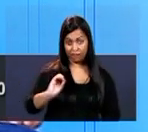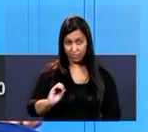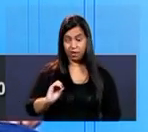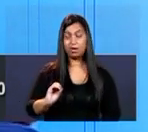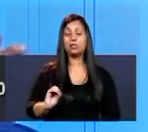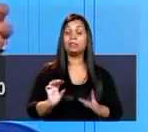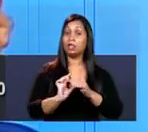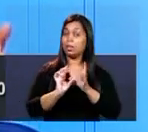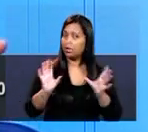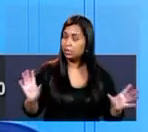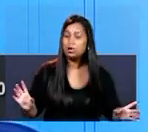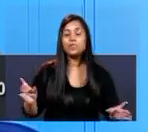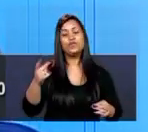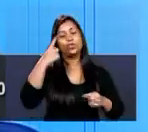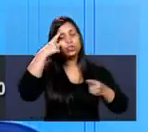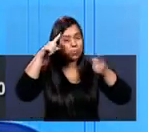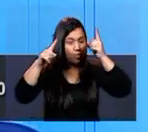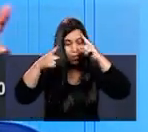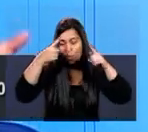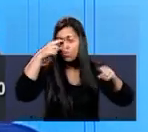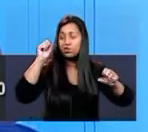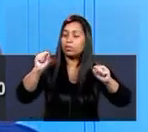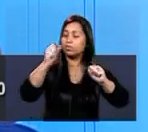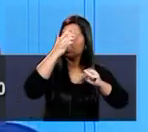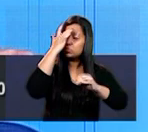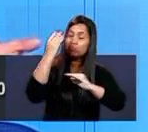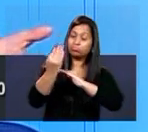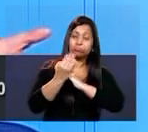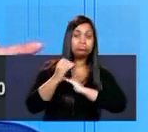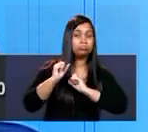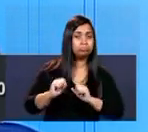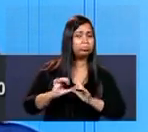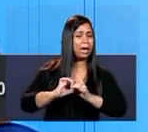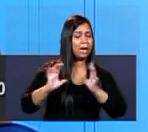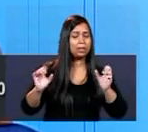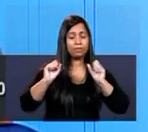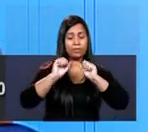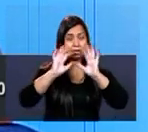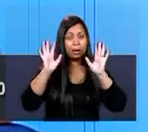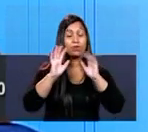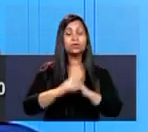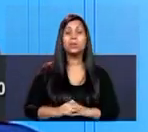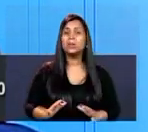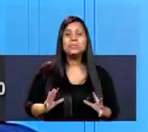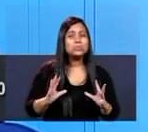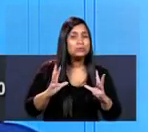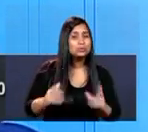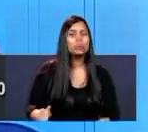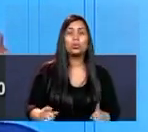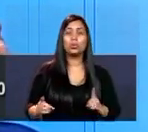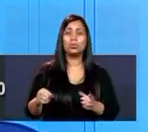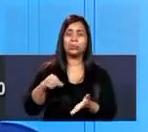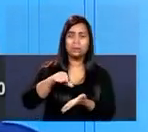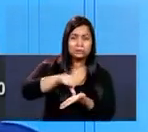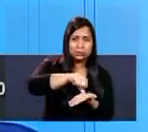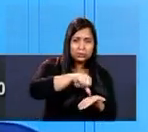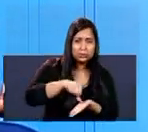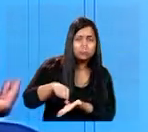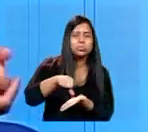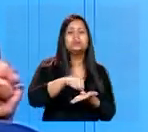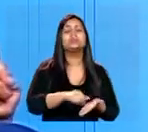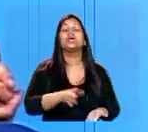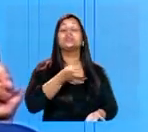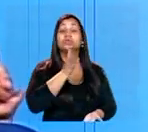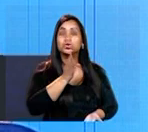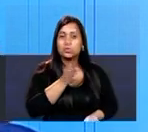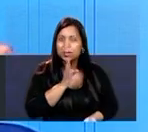3212-7290. Estamos disponíveis para esclarecer dúvidas, para quem quiser nos procurar lá, para esclarecer. E todas as